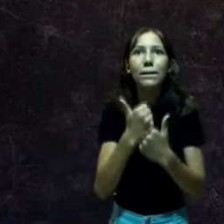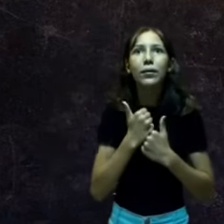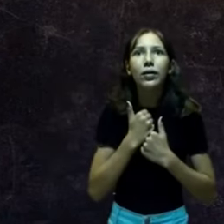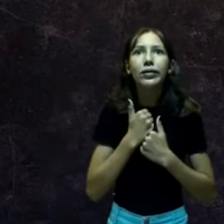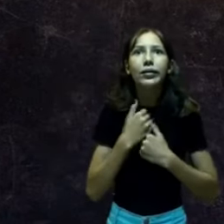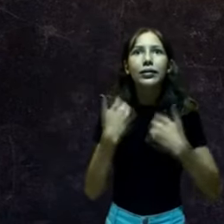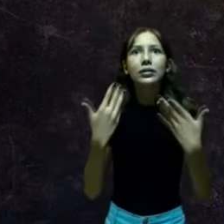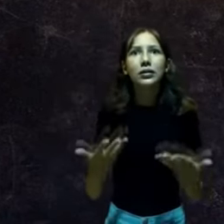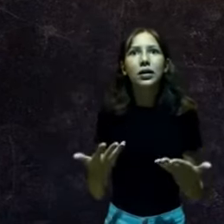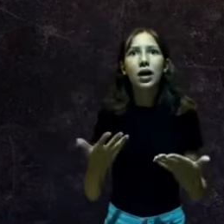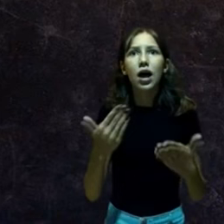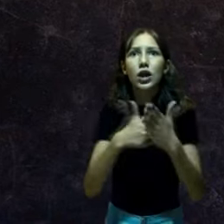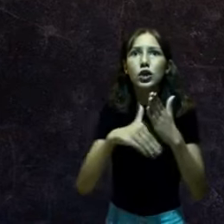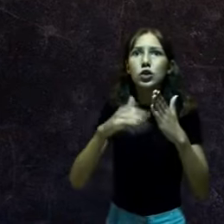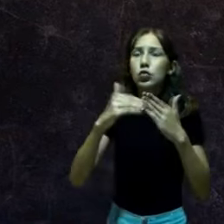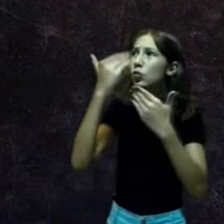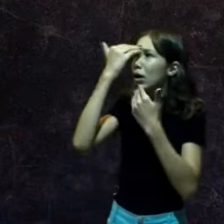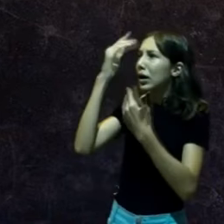graciosamente com Ele todas as coisas?